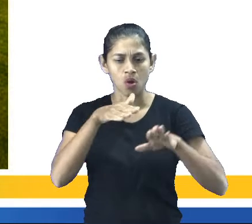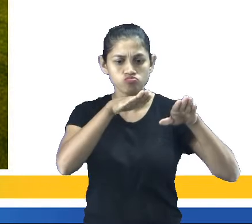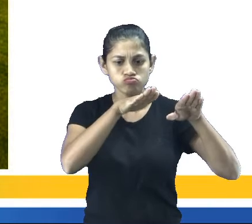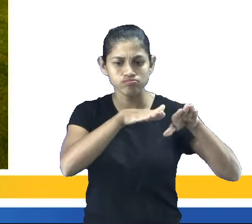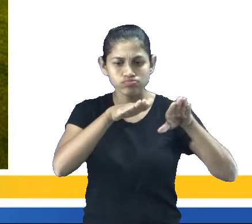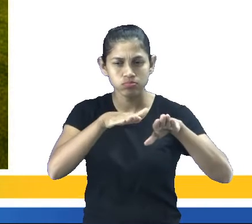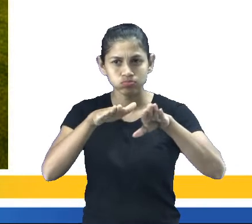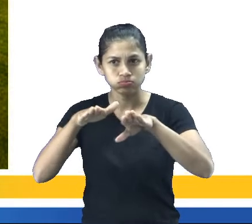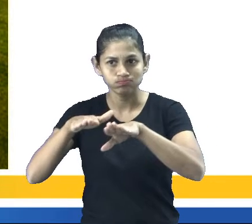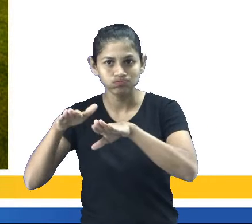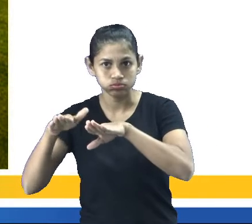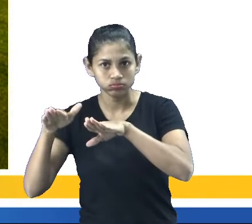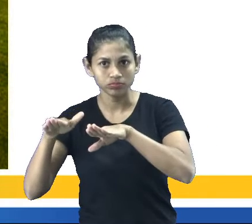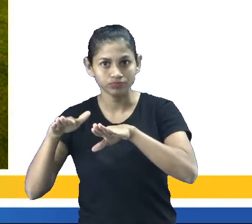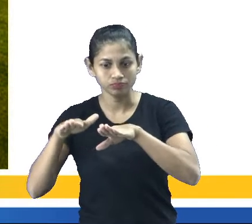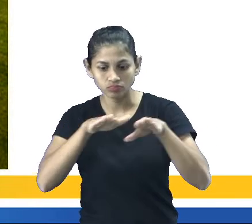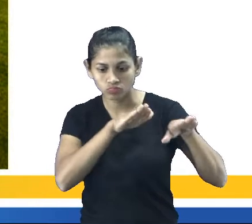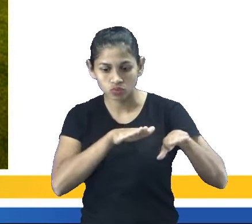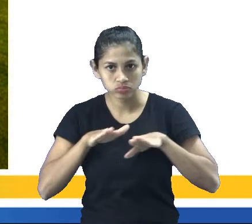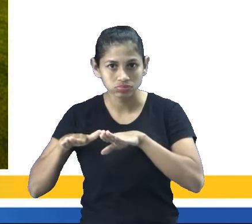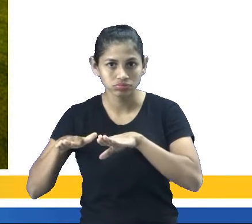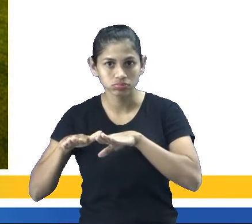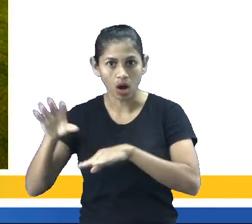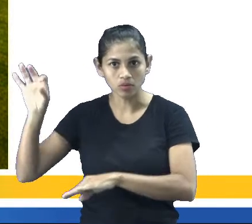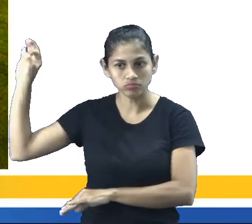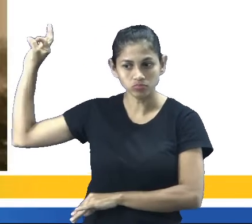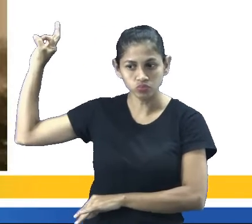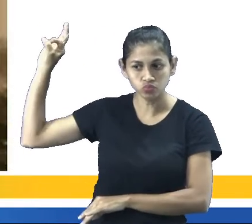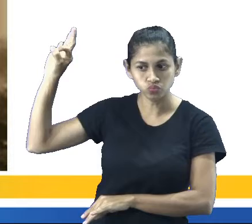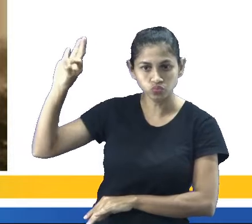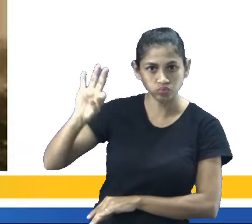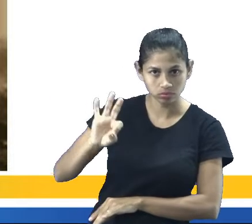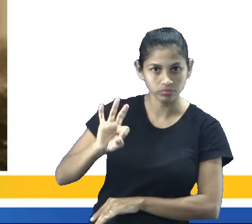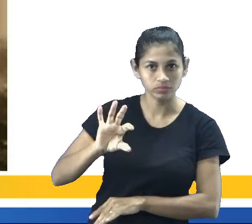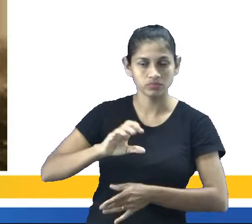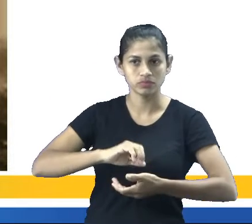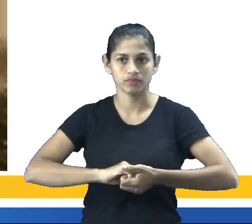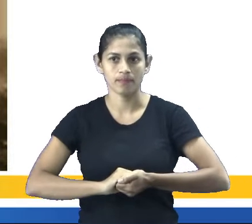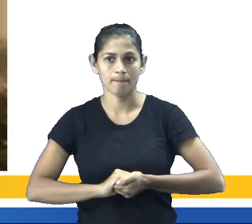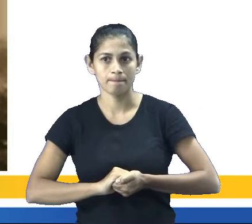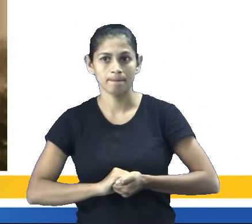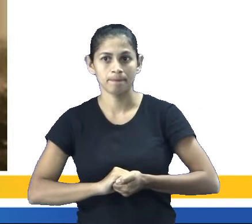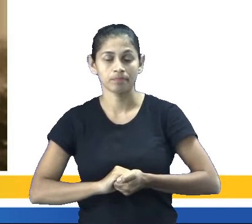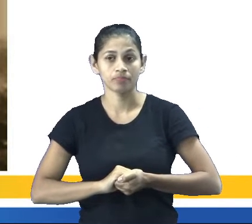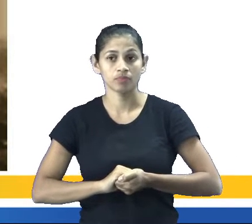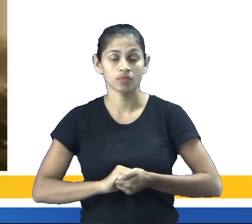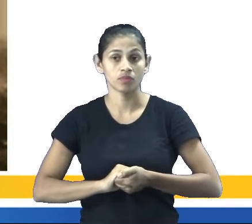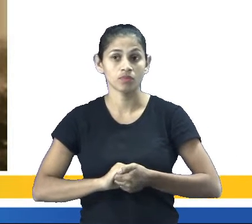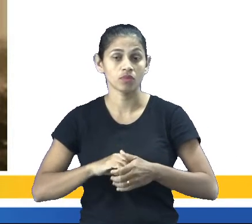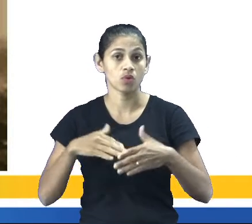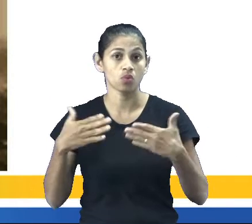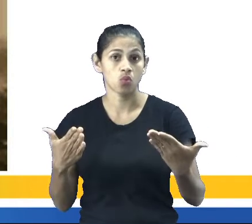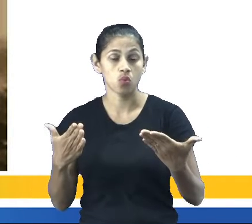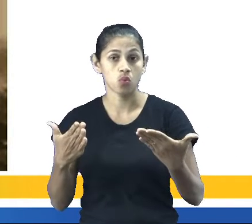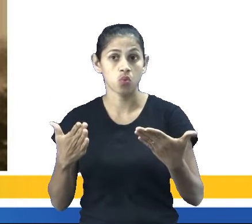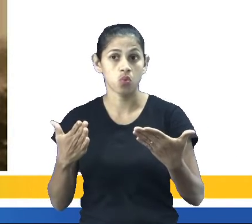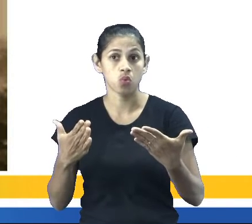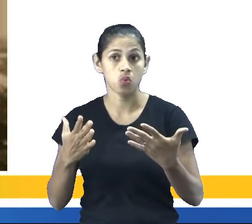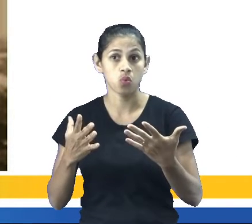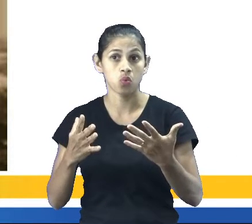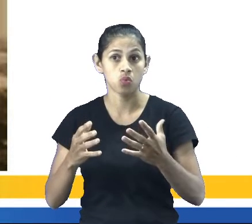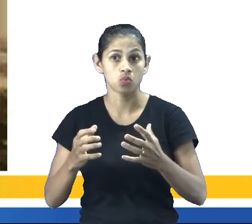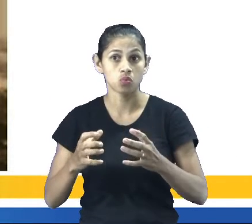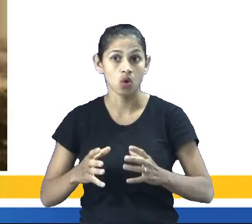várias placas ali de energia solar. O nosso próximo tipo de energia é a